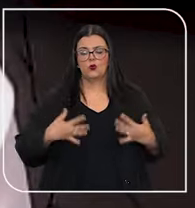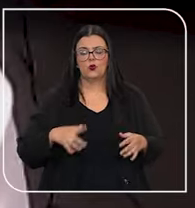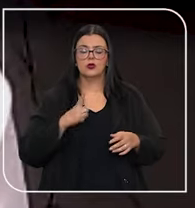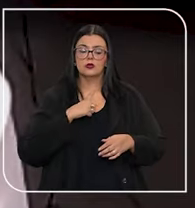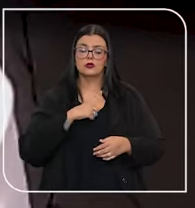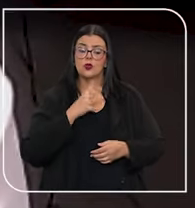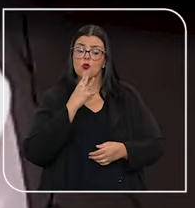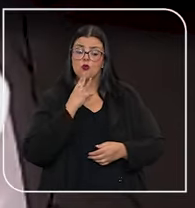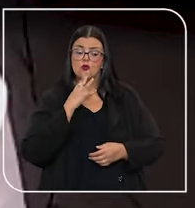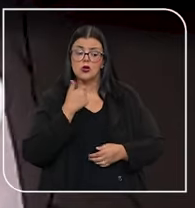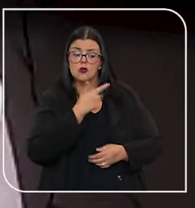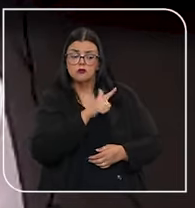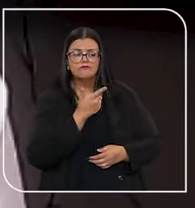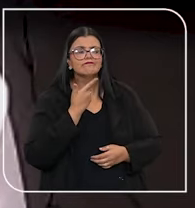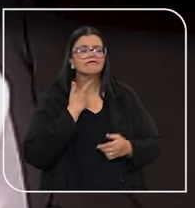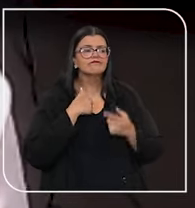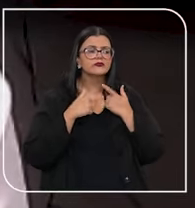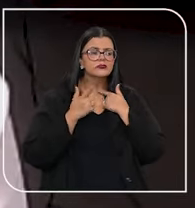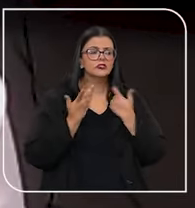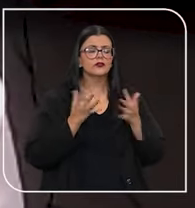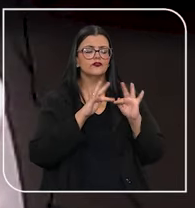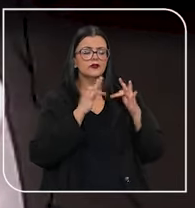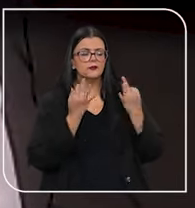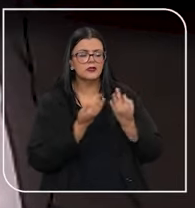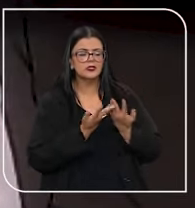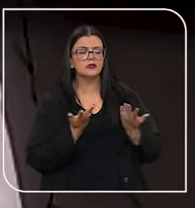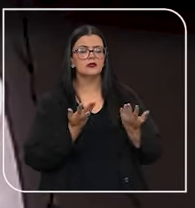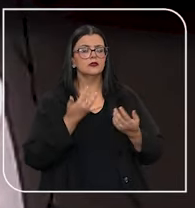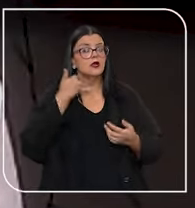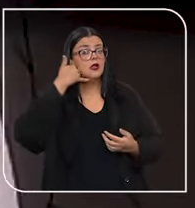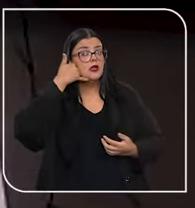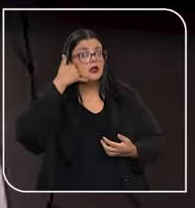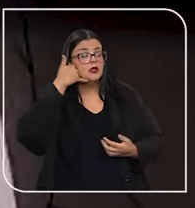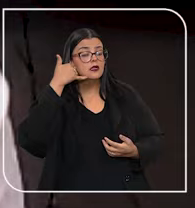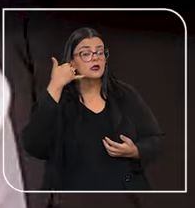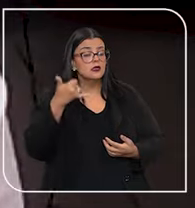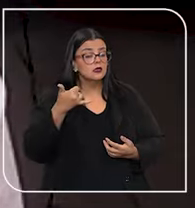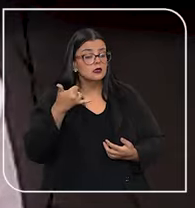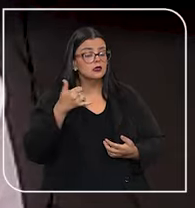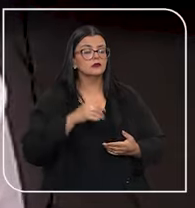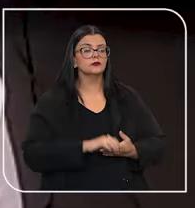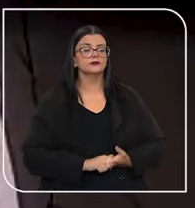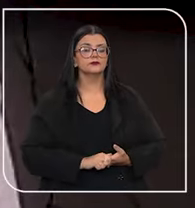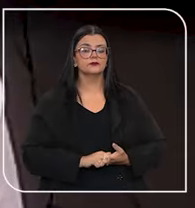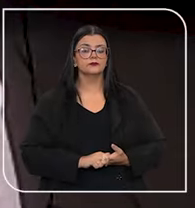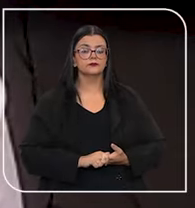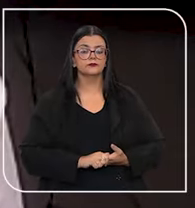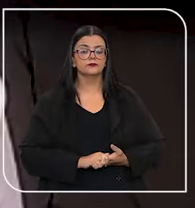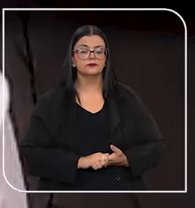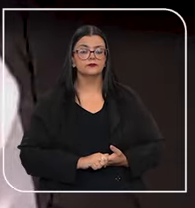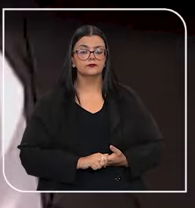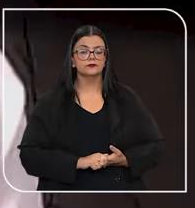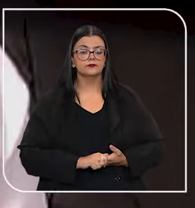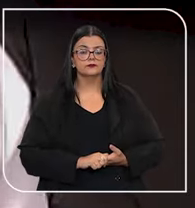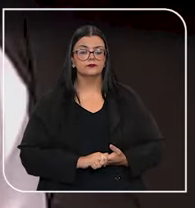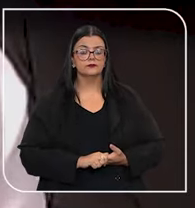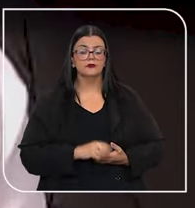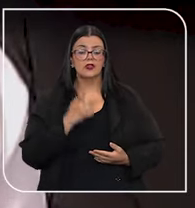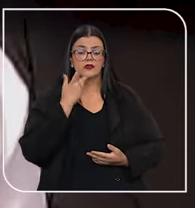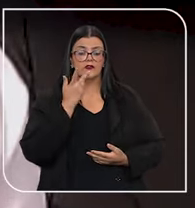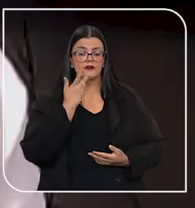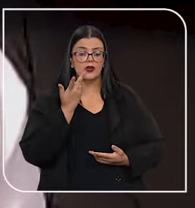naquele momento conhece alguém que deseja ter uma família alguém faz uma ligação seja direta ou não